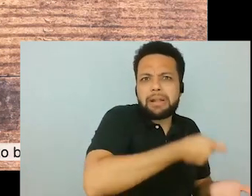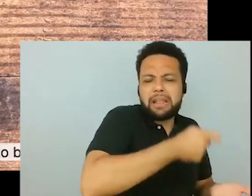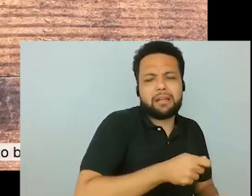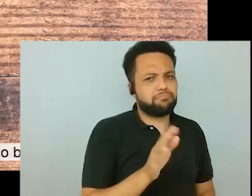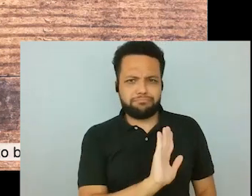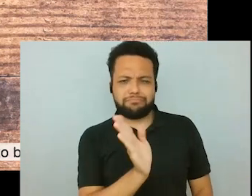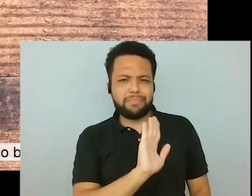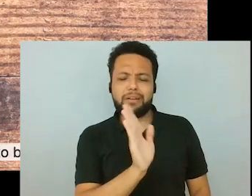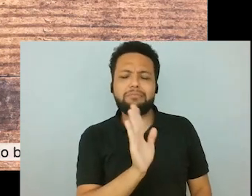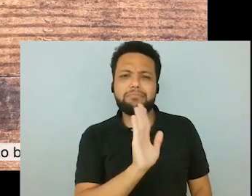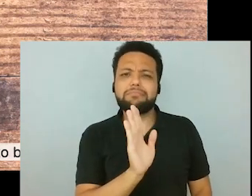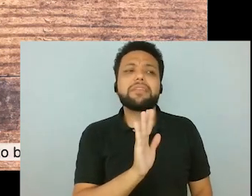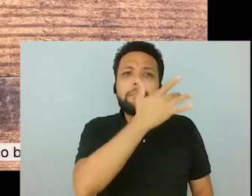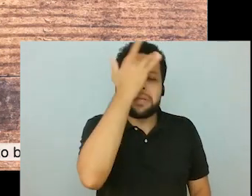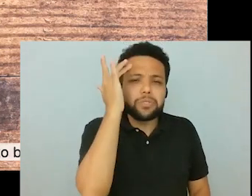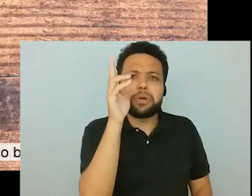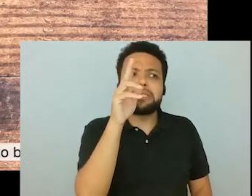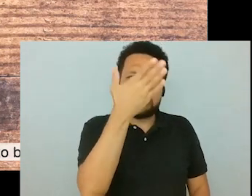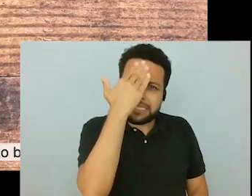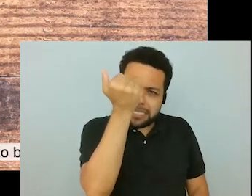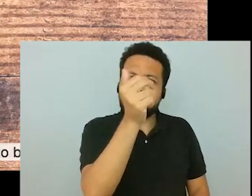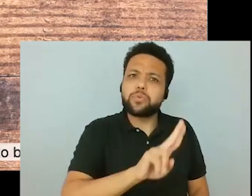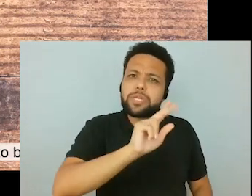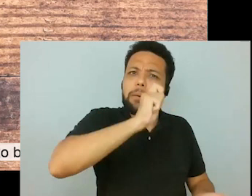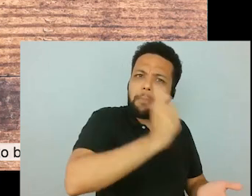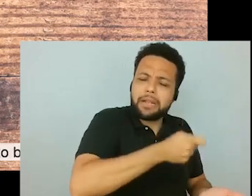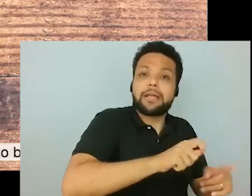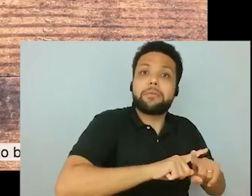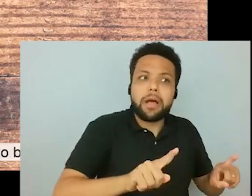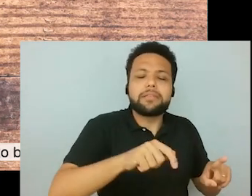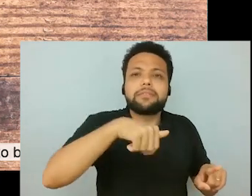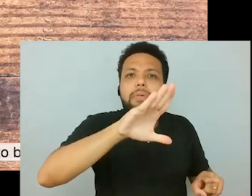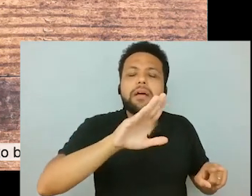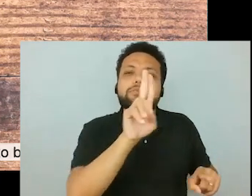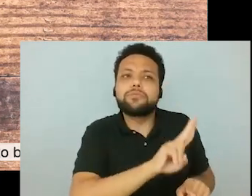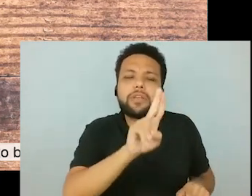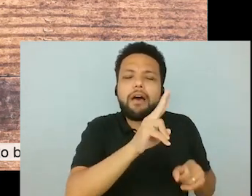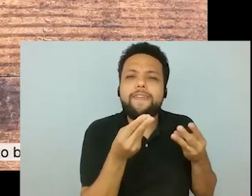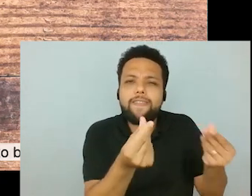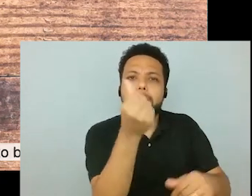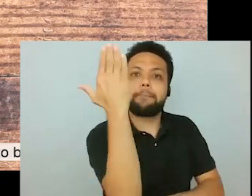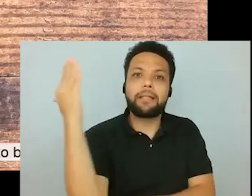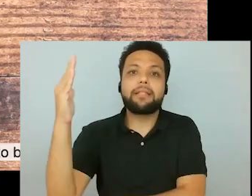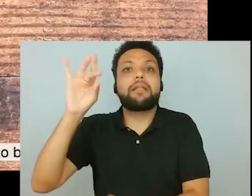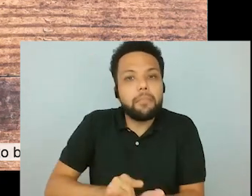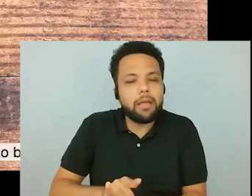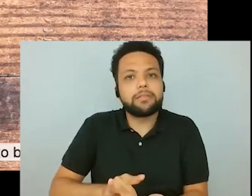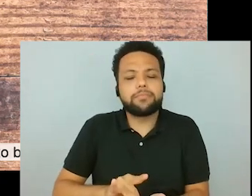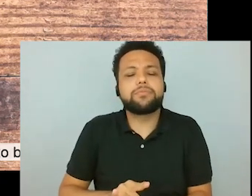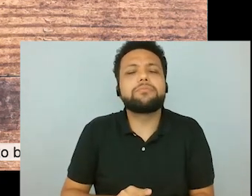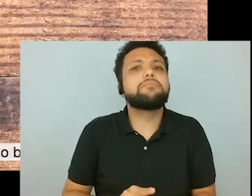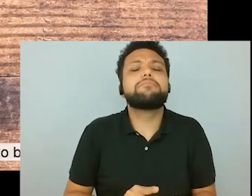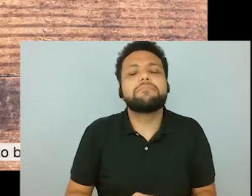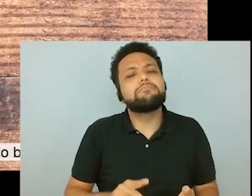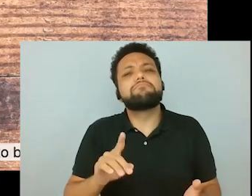a pessoa não entorta um prego. Assim, quando ela começa a martelar, a precisão é tanto que as pessoas ao redor ficam admiradas. Porém, aí tu vai